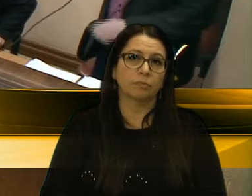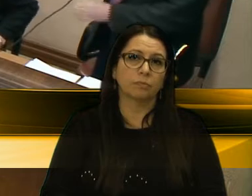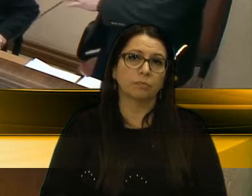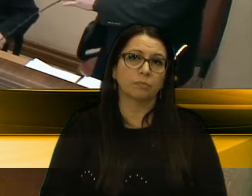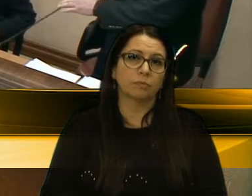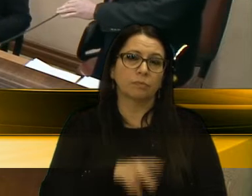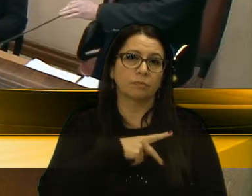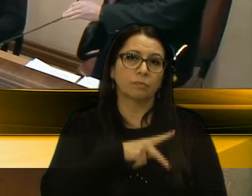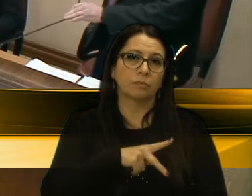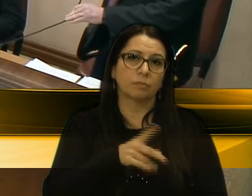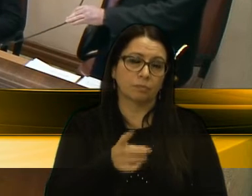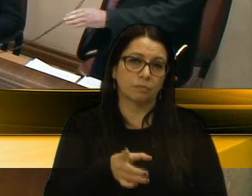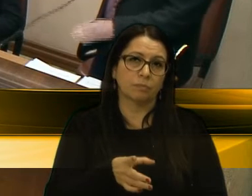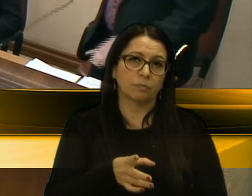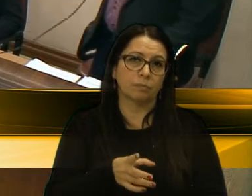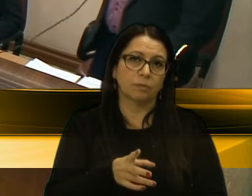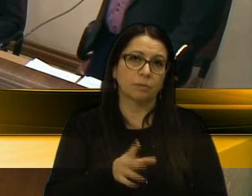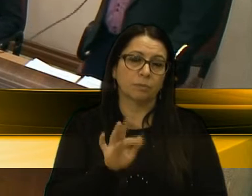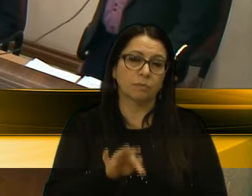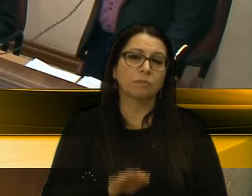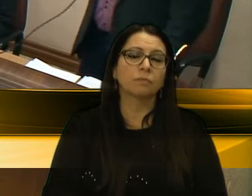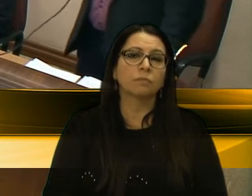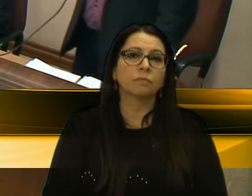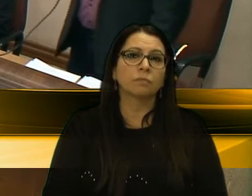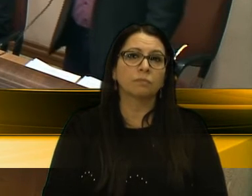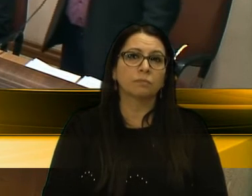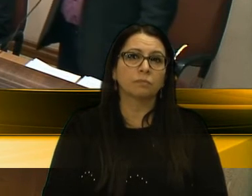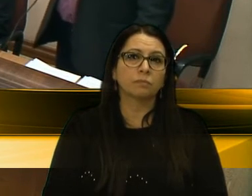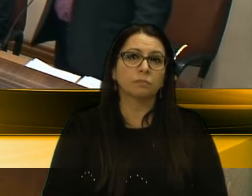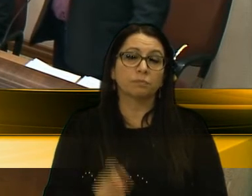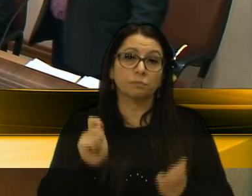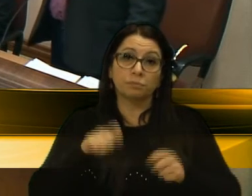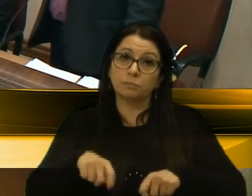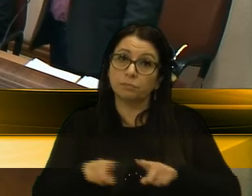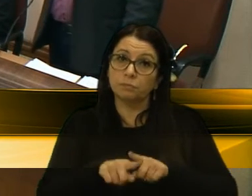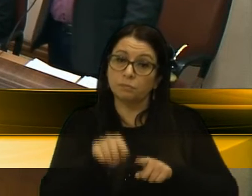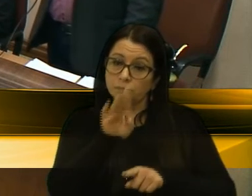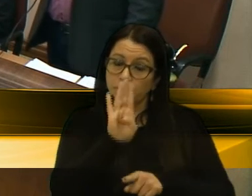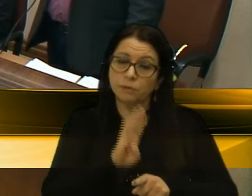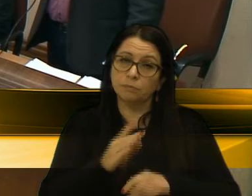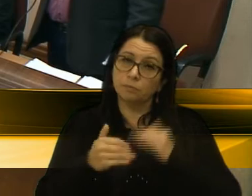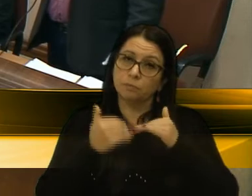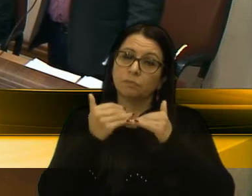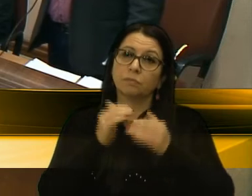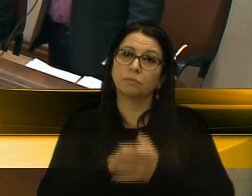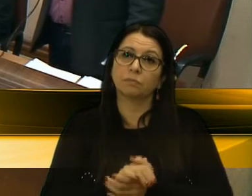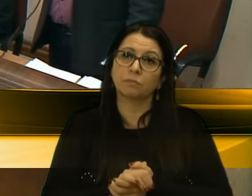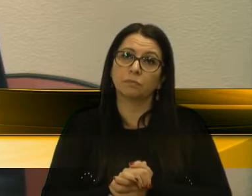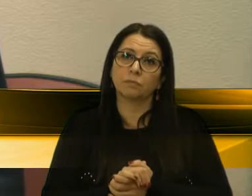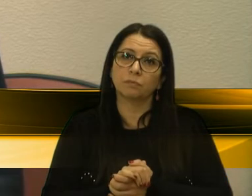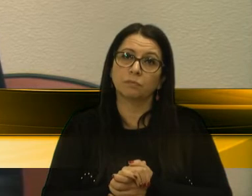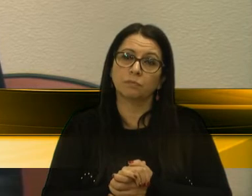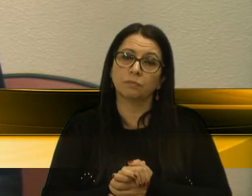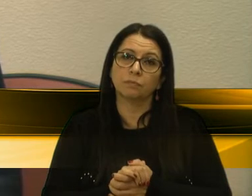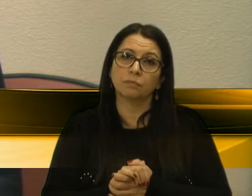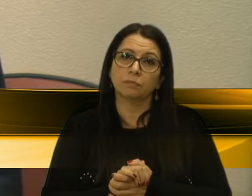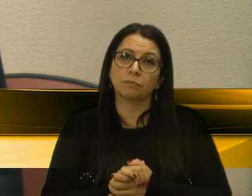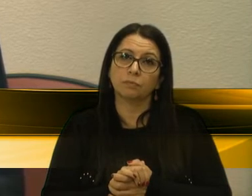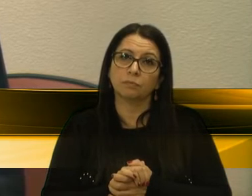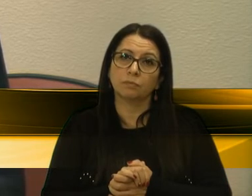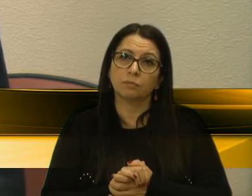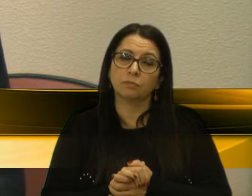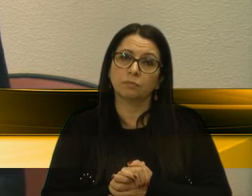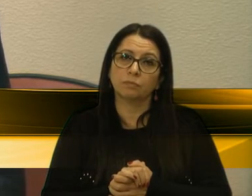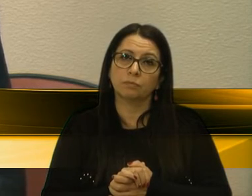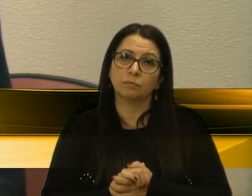Senhor presidente, então, só para encerrar, que possamos, então, no Brasil evoluir, né, nessas questões e que